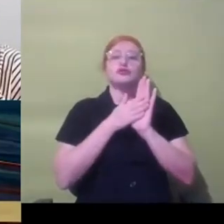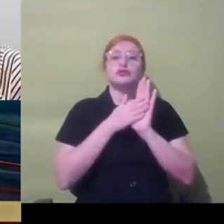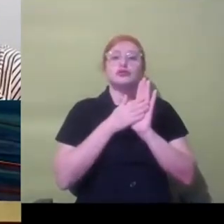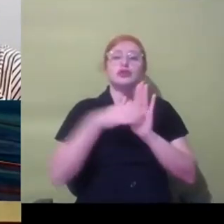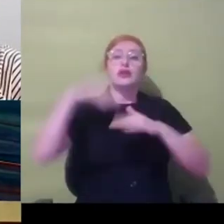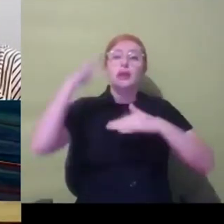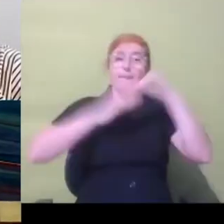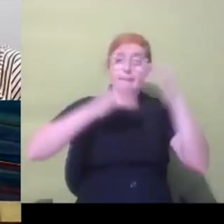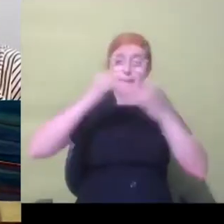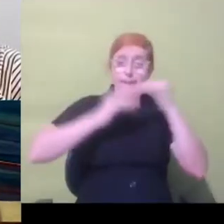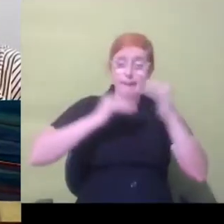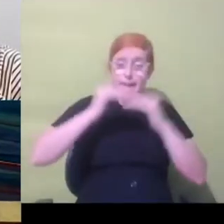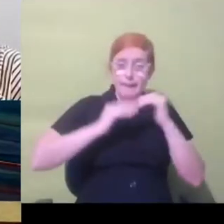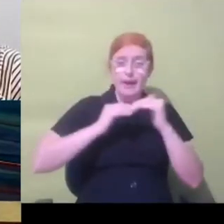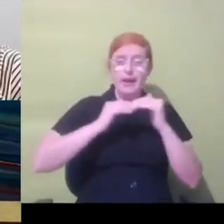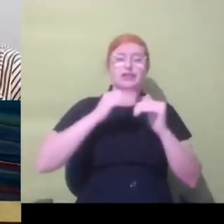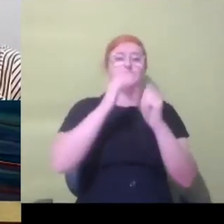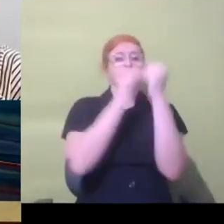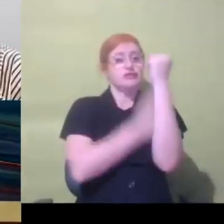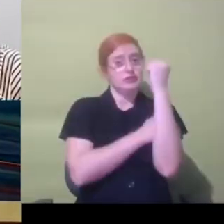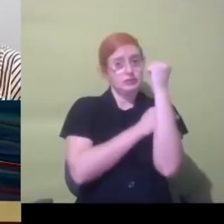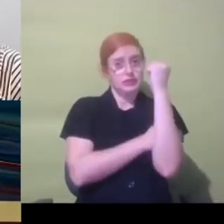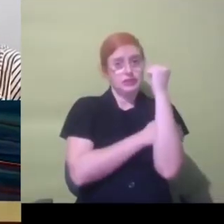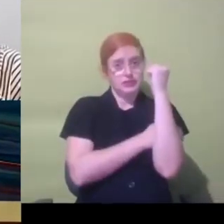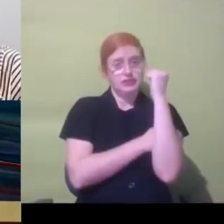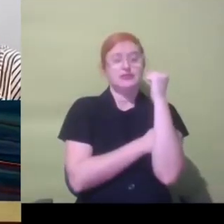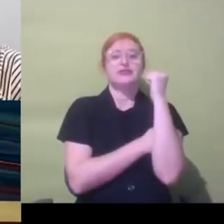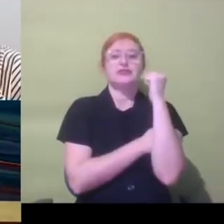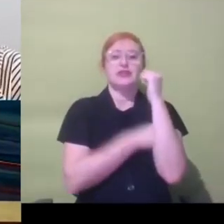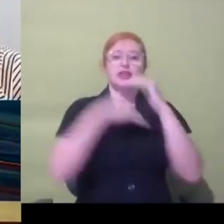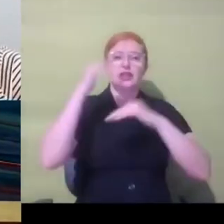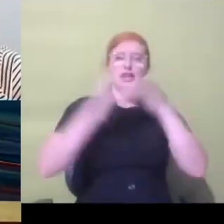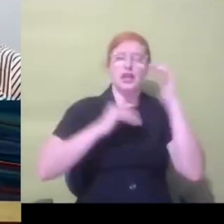políticas feministas na construção do movimento social feminista.